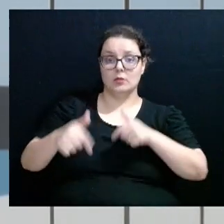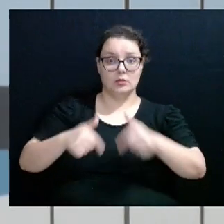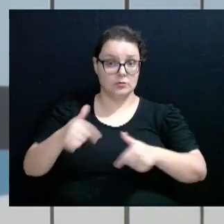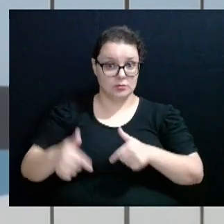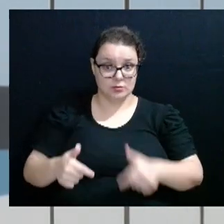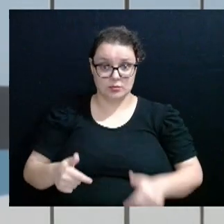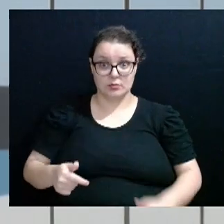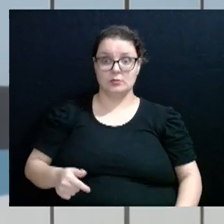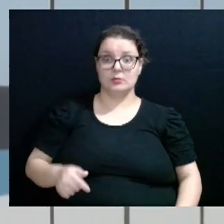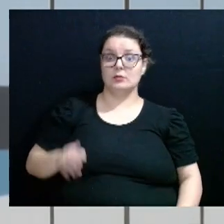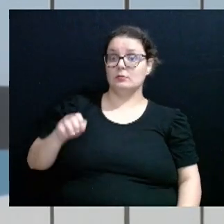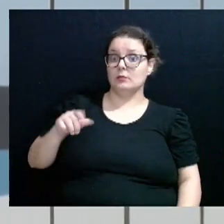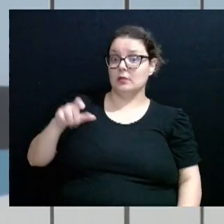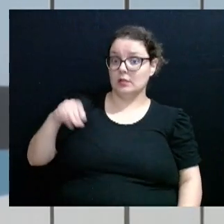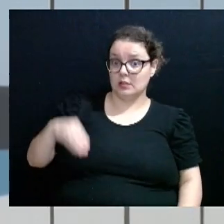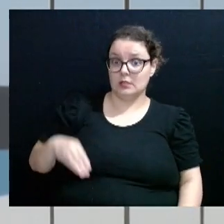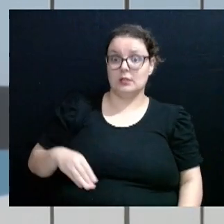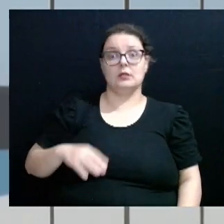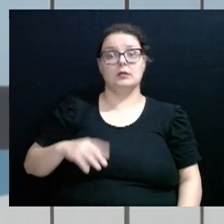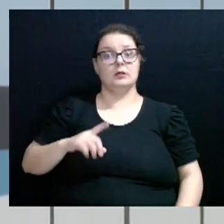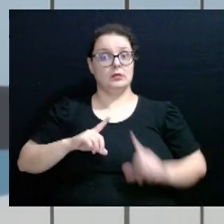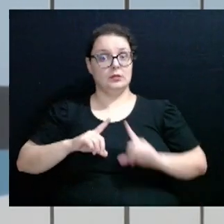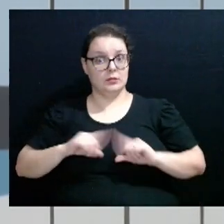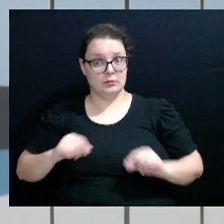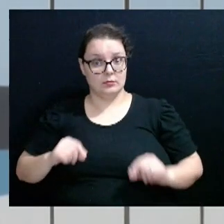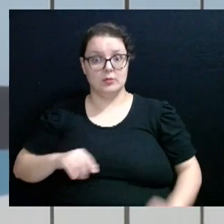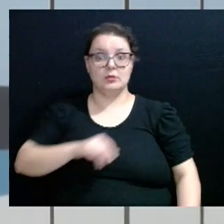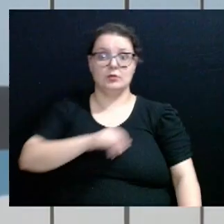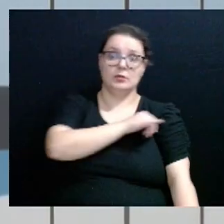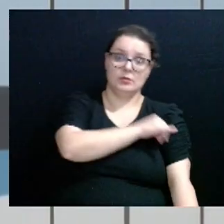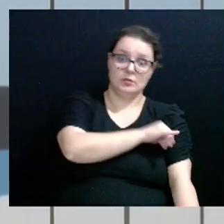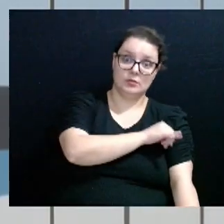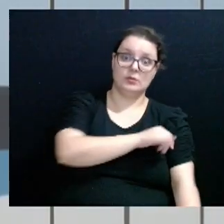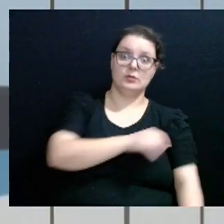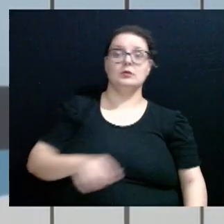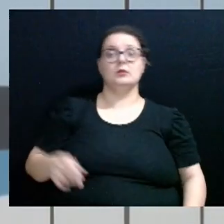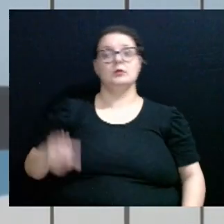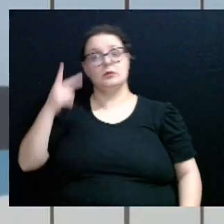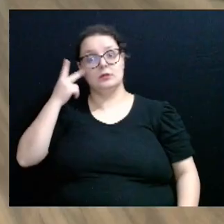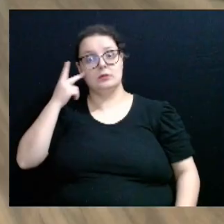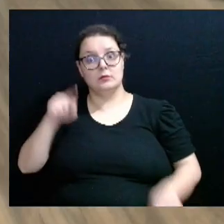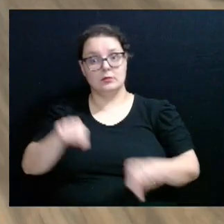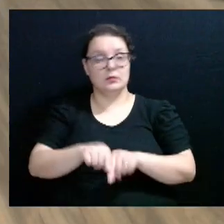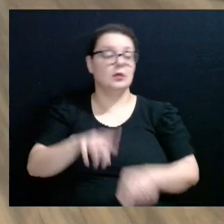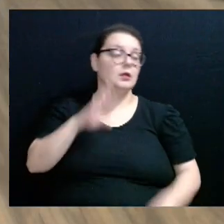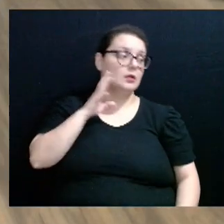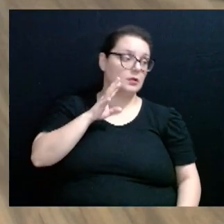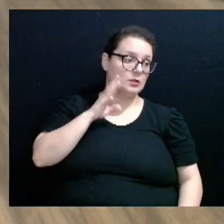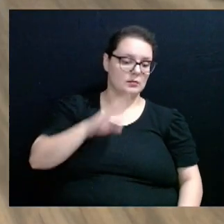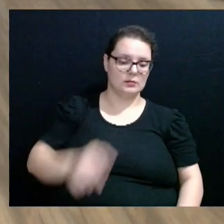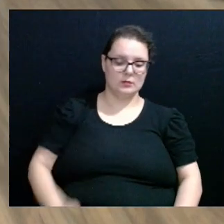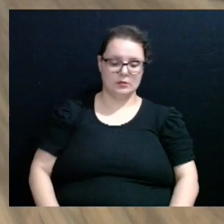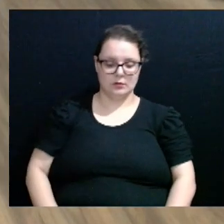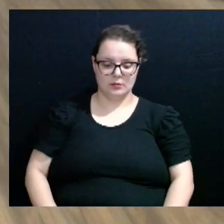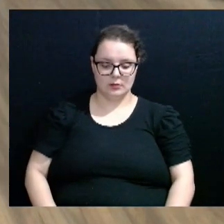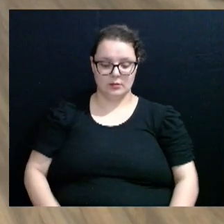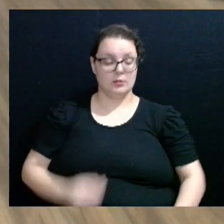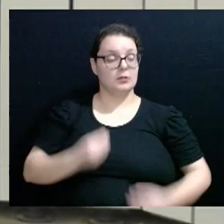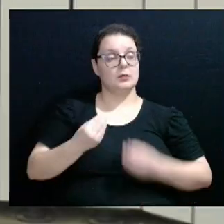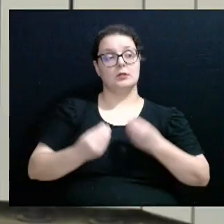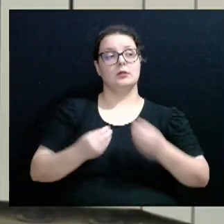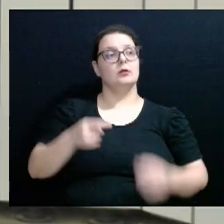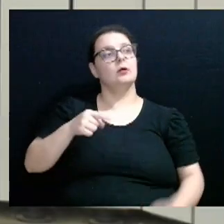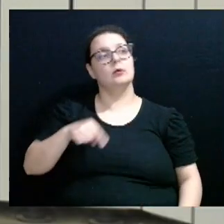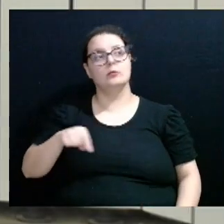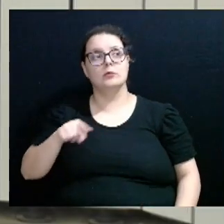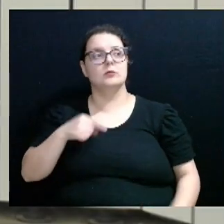em Brasília, no Rio de Janeiro e em São Paulo. Que legal. E aí, assim, como é que vocês trabalham